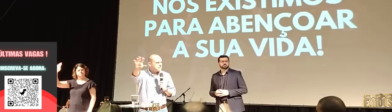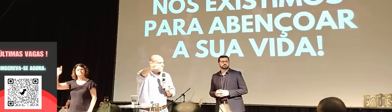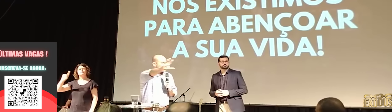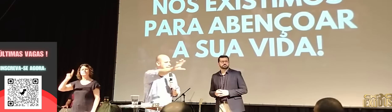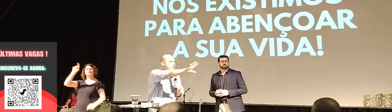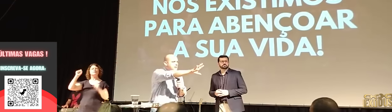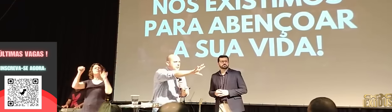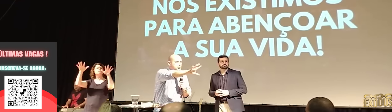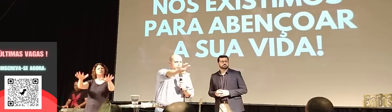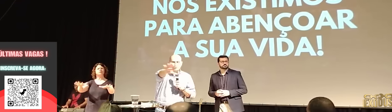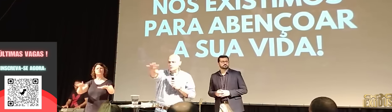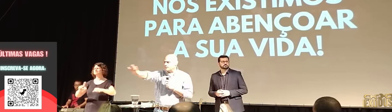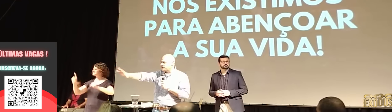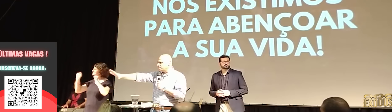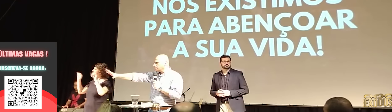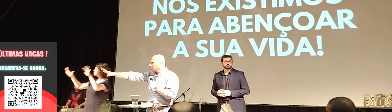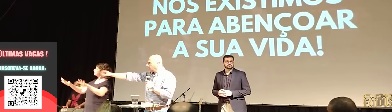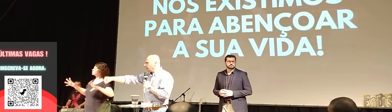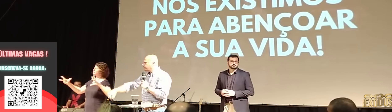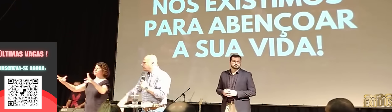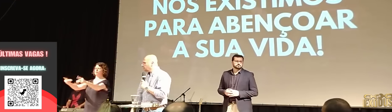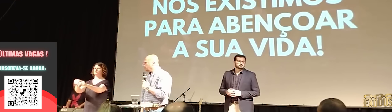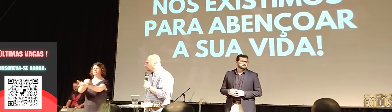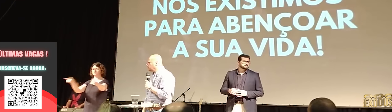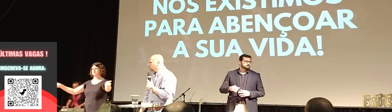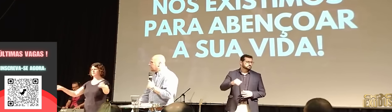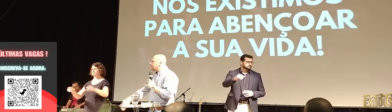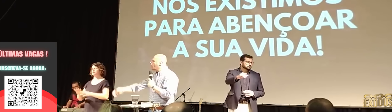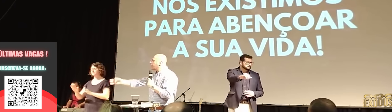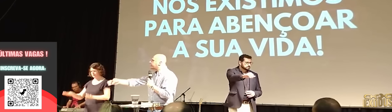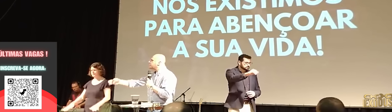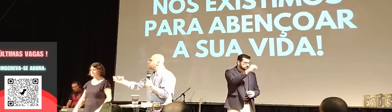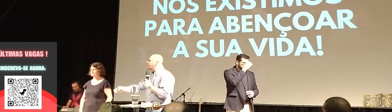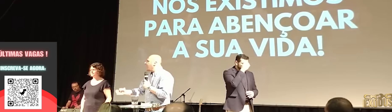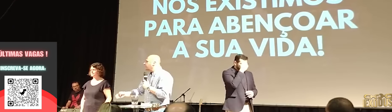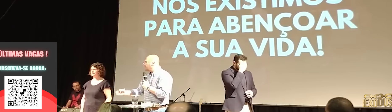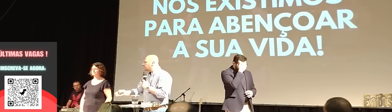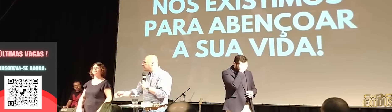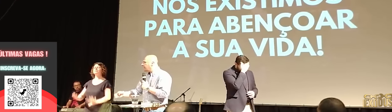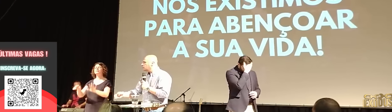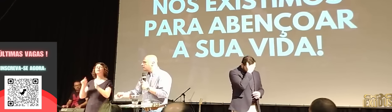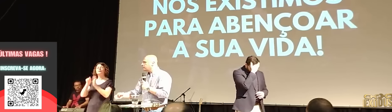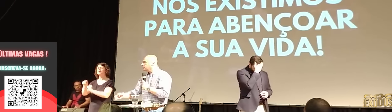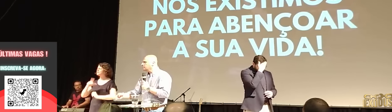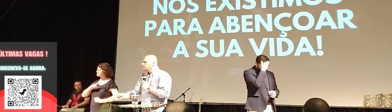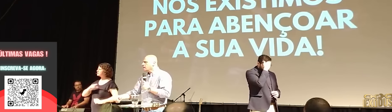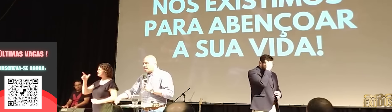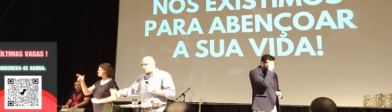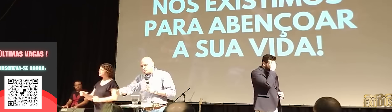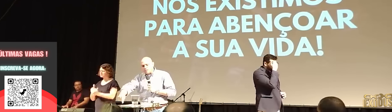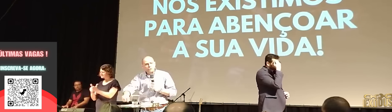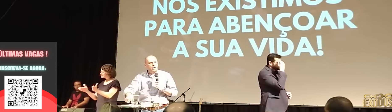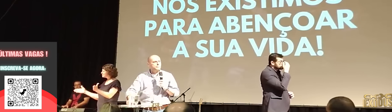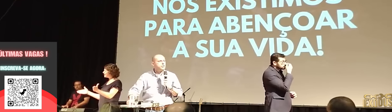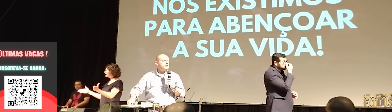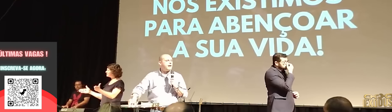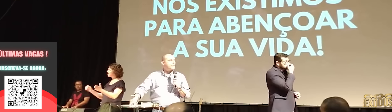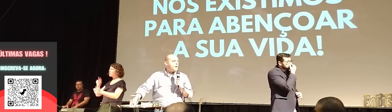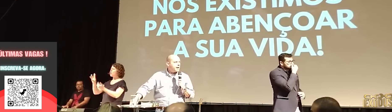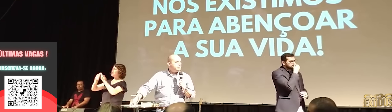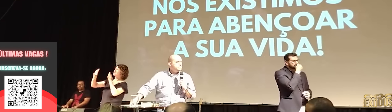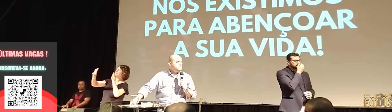vocês Deus abençoe todos vocês pode baixar sua mão tem alguém que tá desviado e afastado hoje aqui pastor Tô voltando